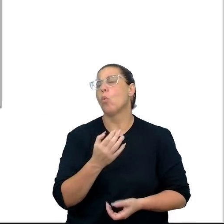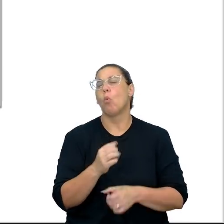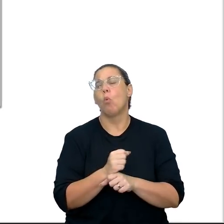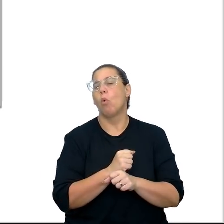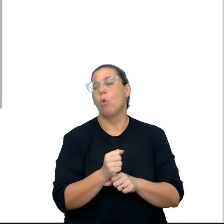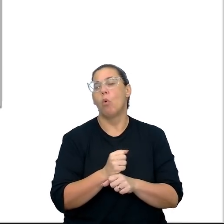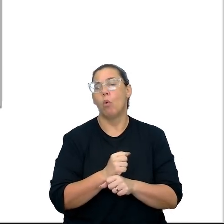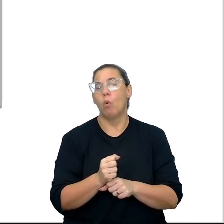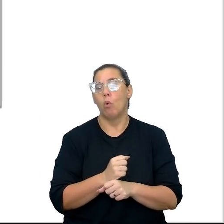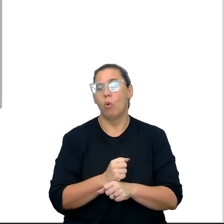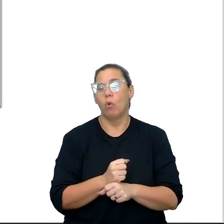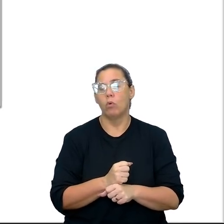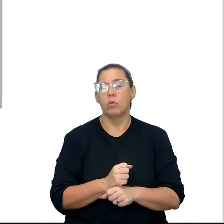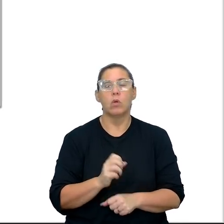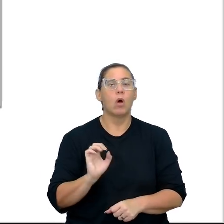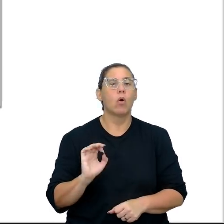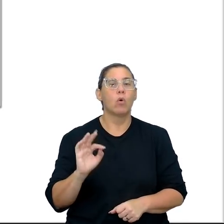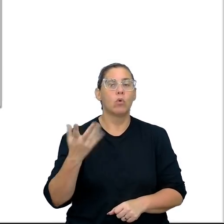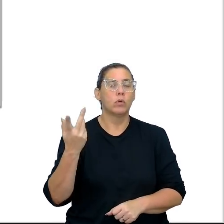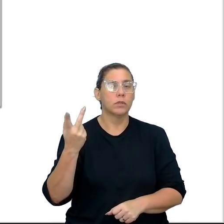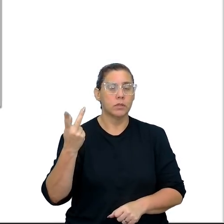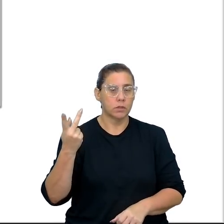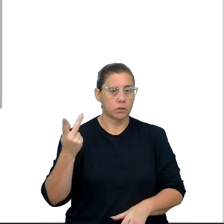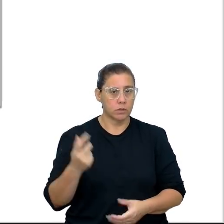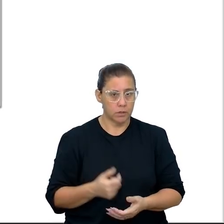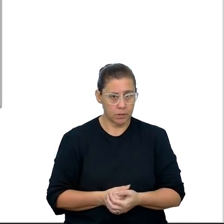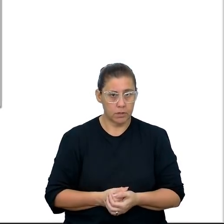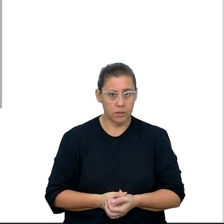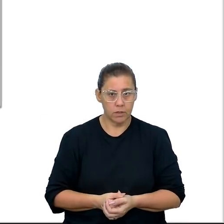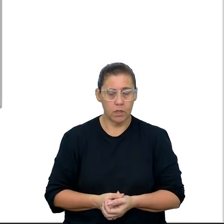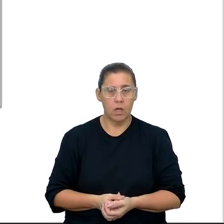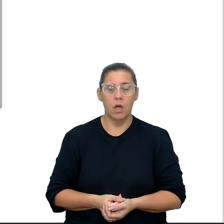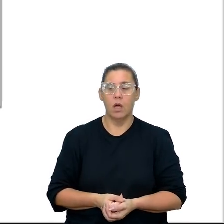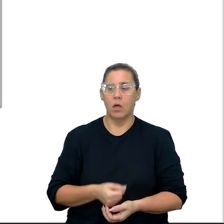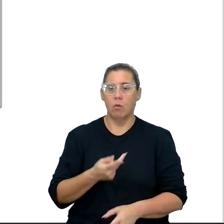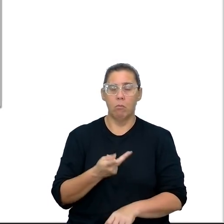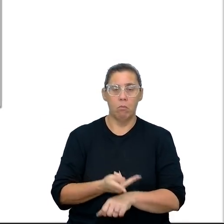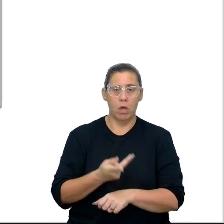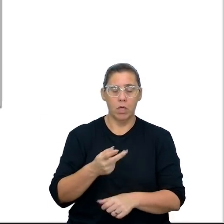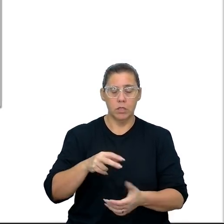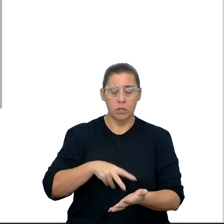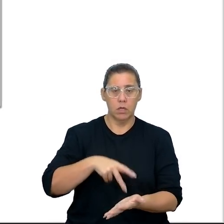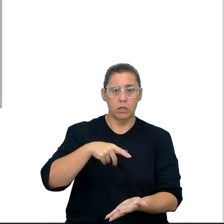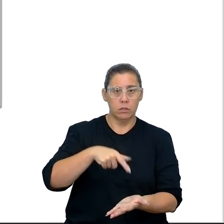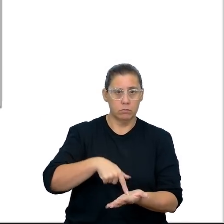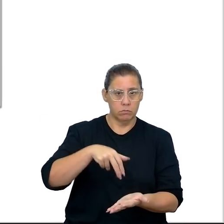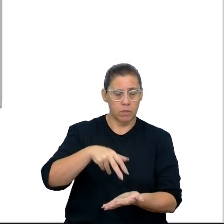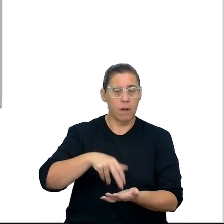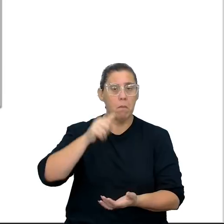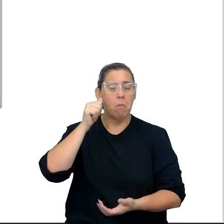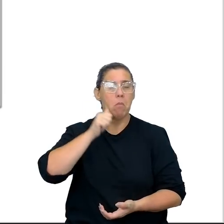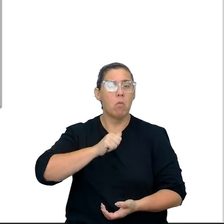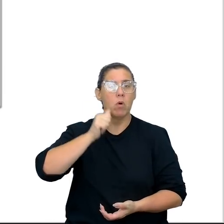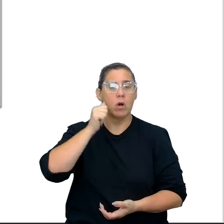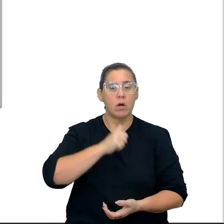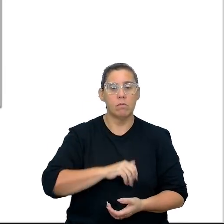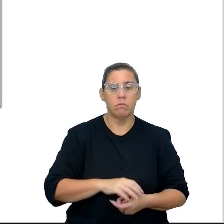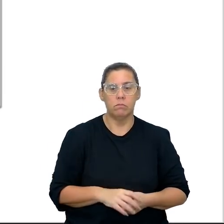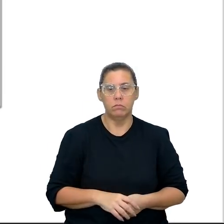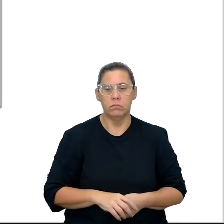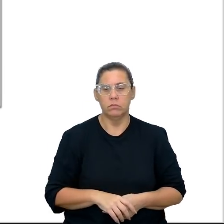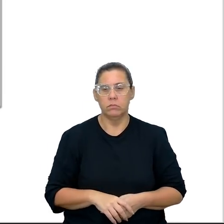foi registrado o recorde mundial da prova feminina de salto em distância, obtido pela atleta